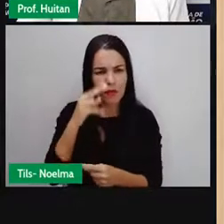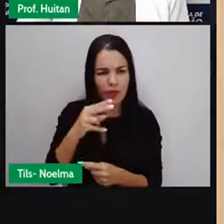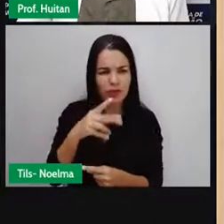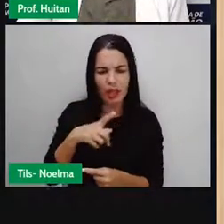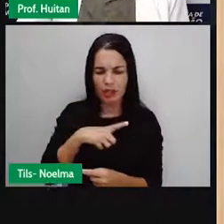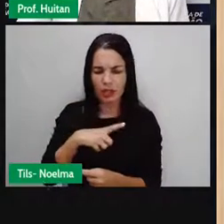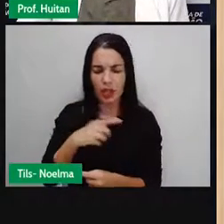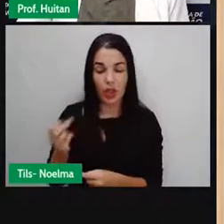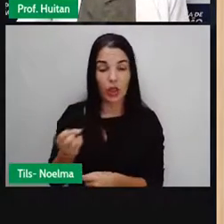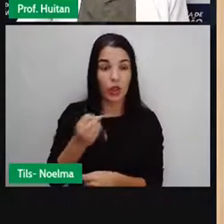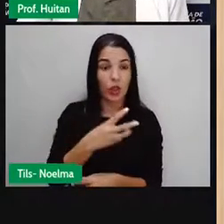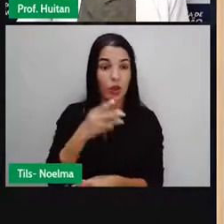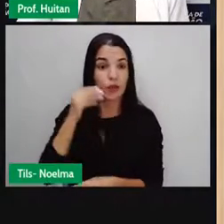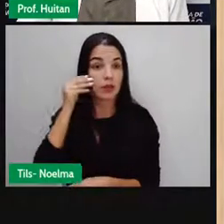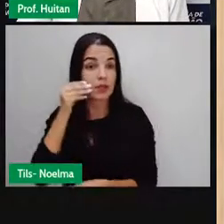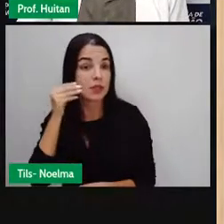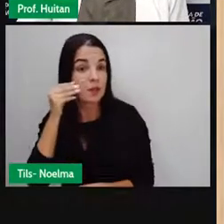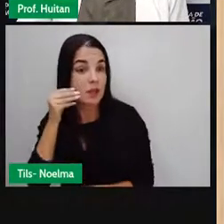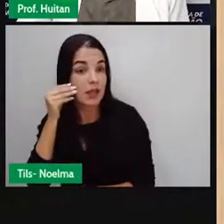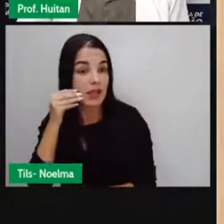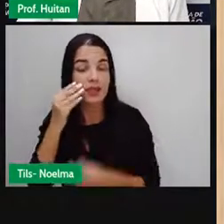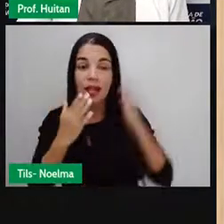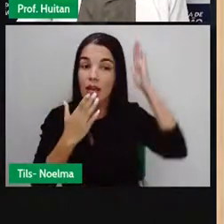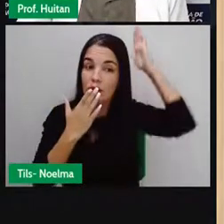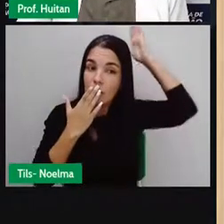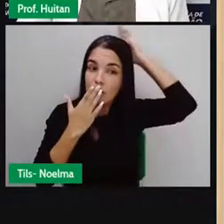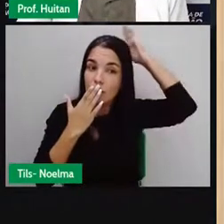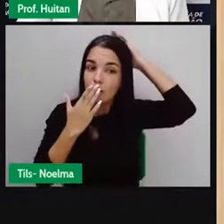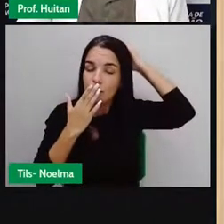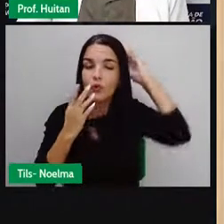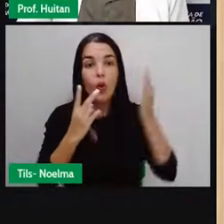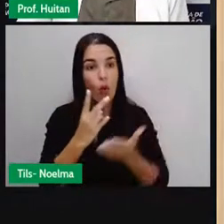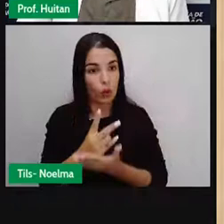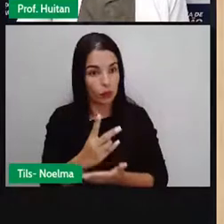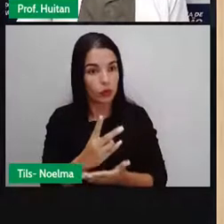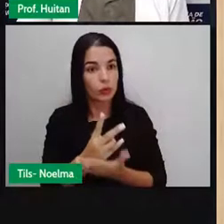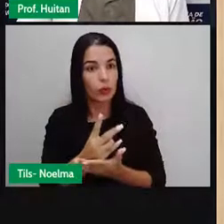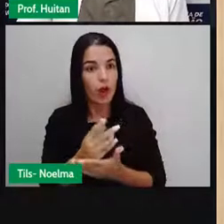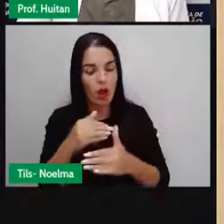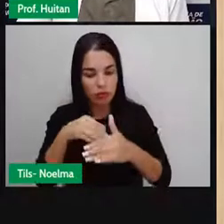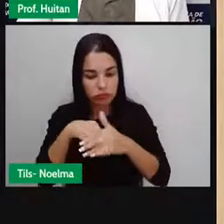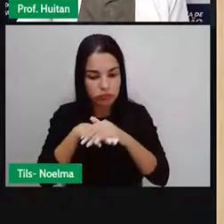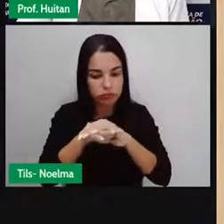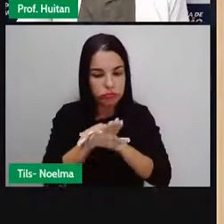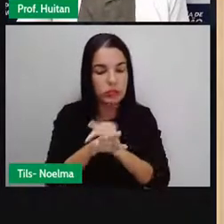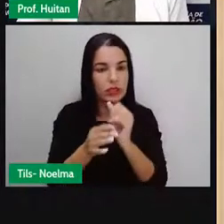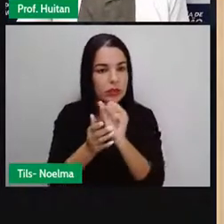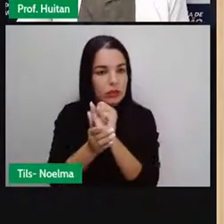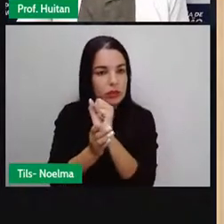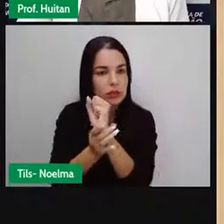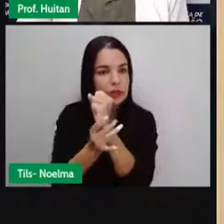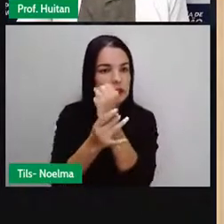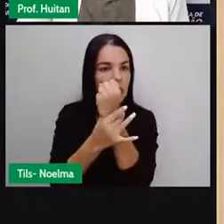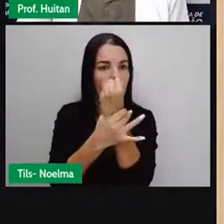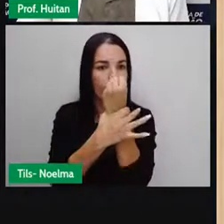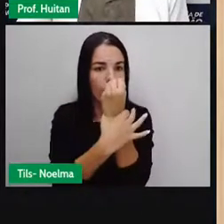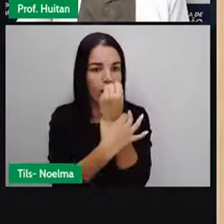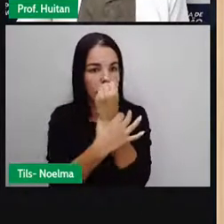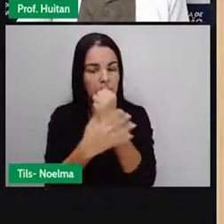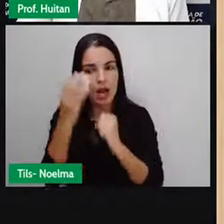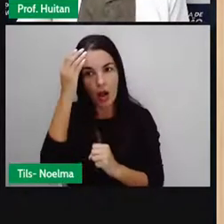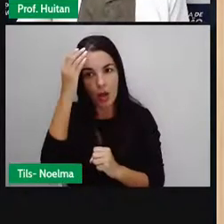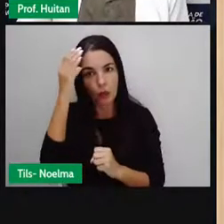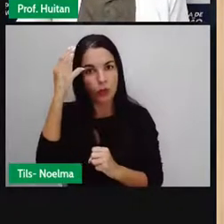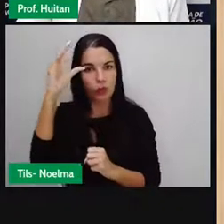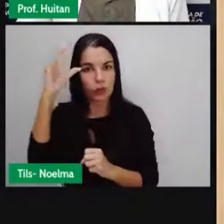os indígenas, eles continuam preservando a sua cultura, não é? Eles valorizam aquilo que